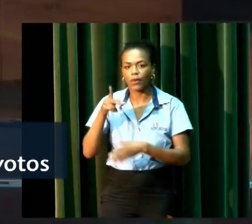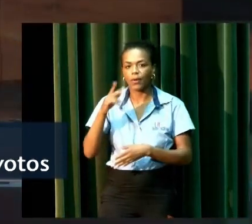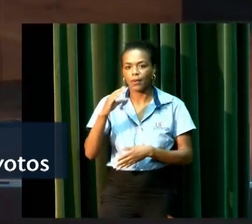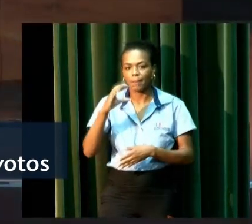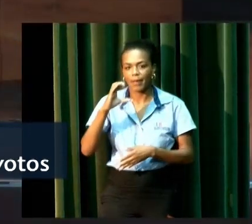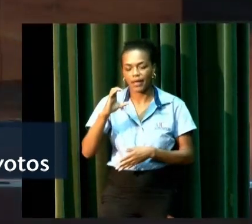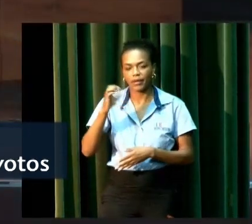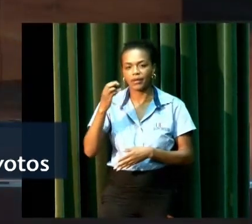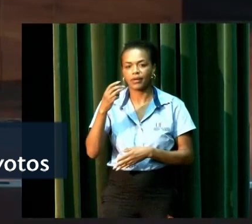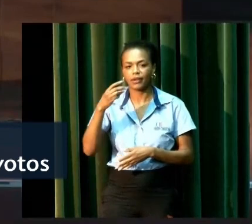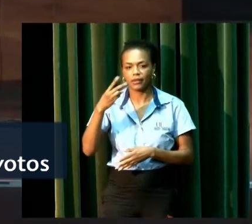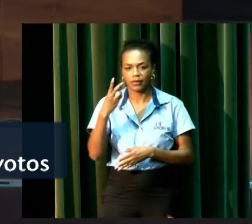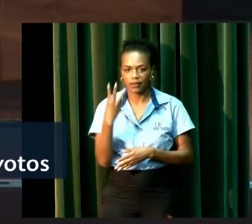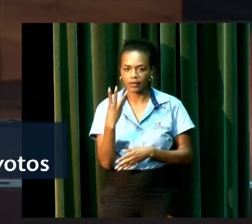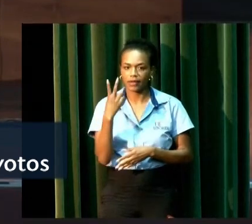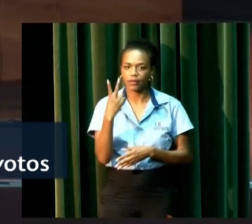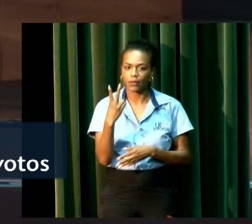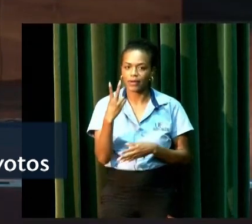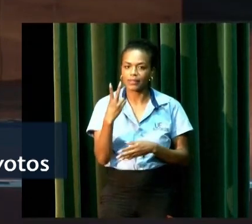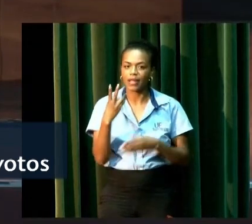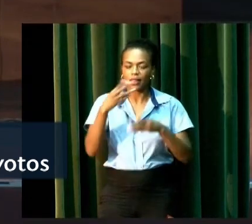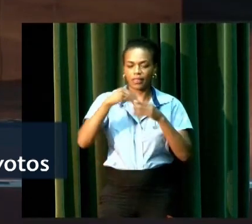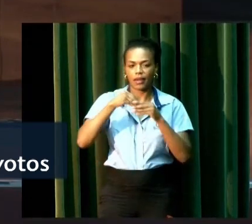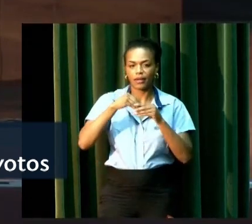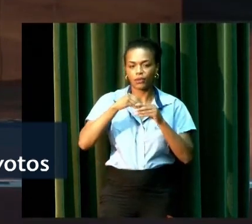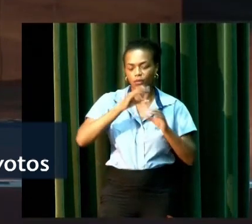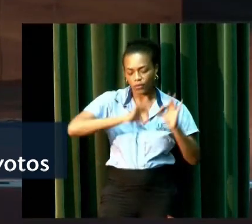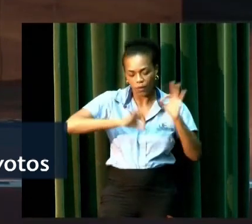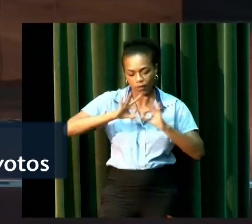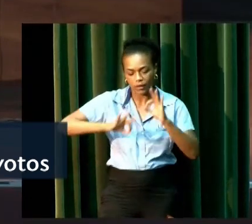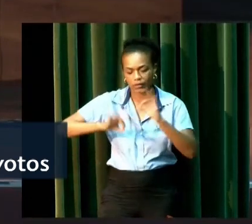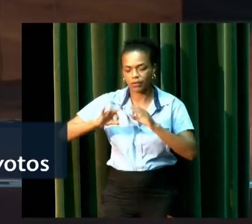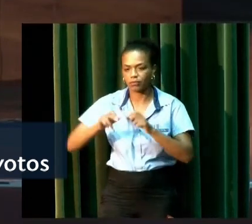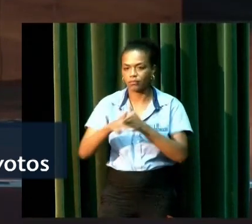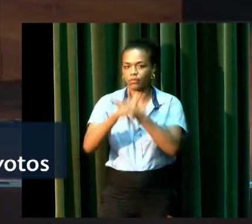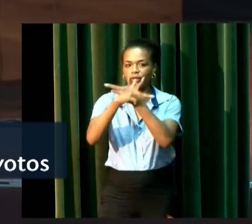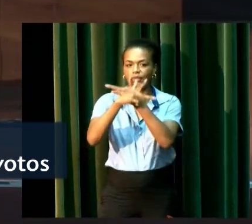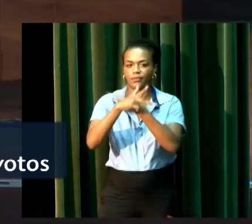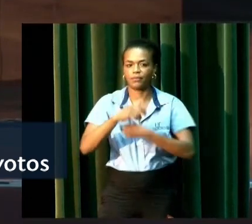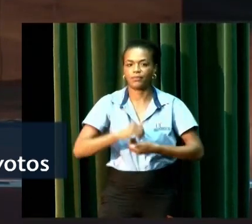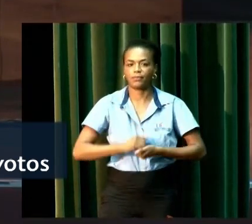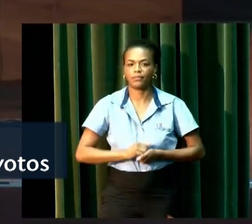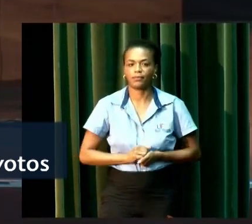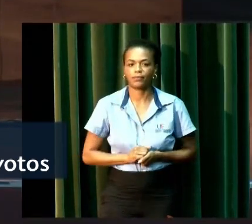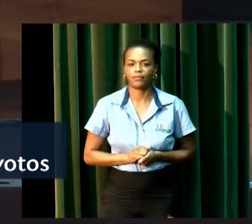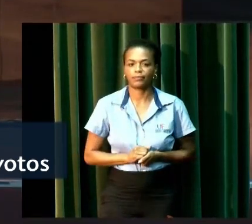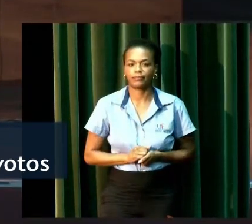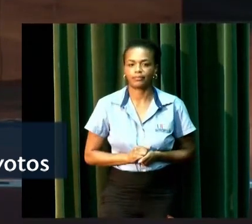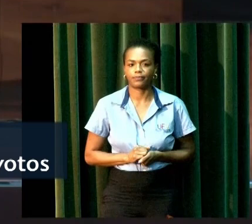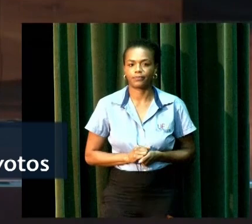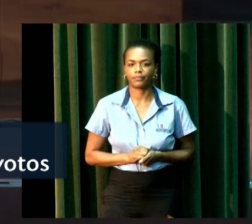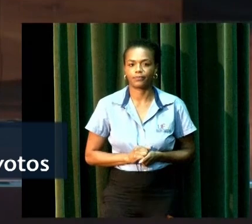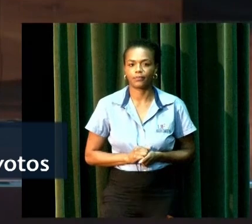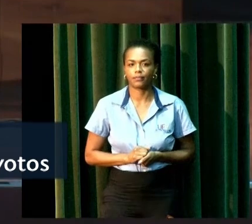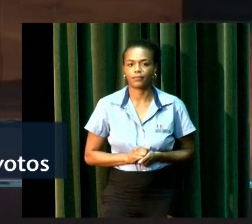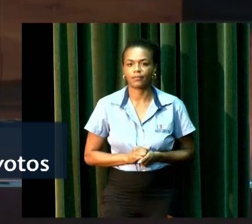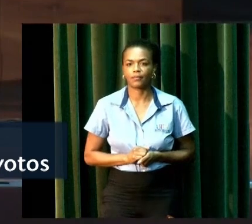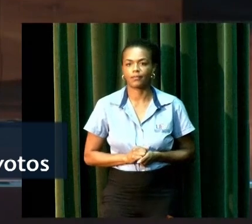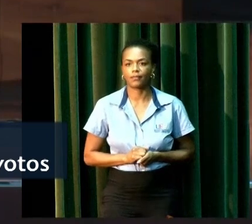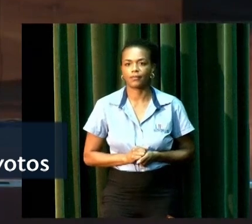51 votos nulos conforme a comissão de suporte ao colégio eleitoral estavam aptos a votar 1232